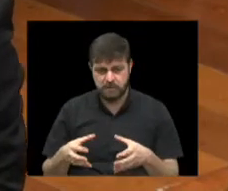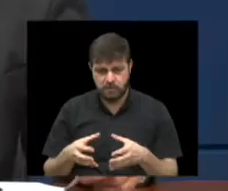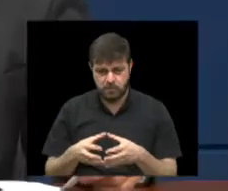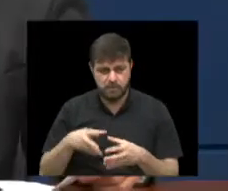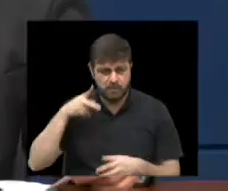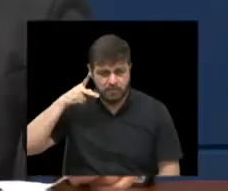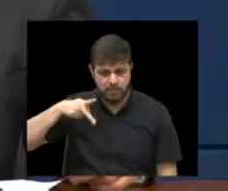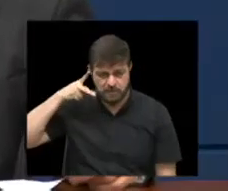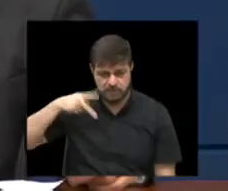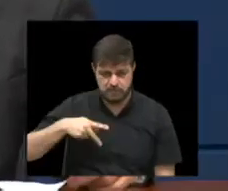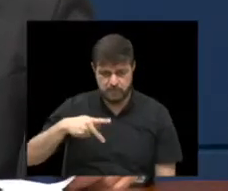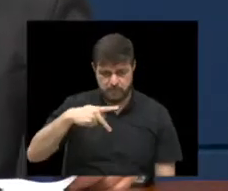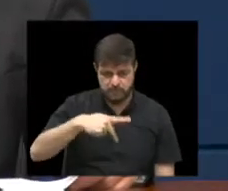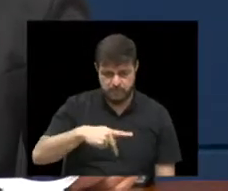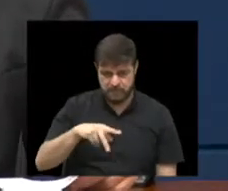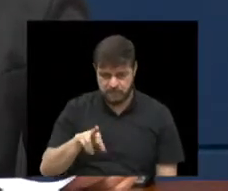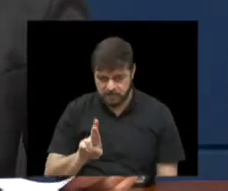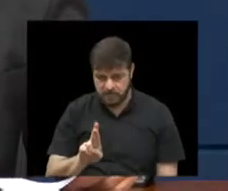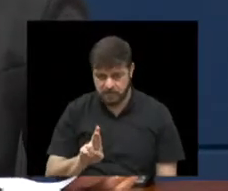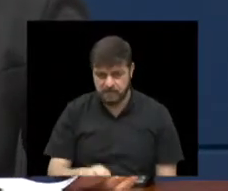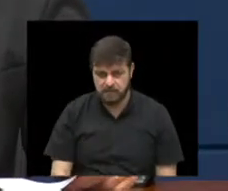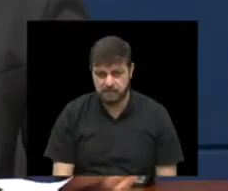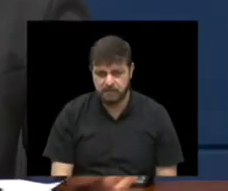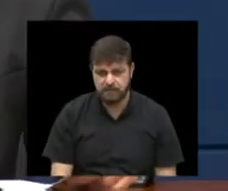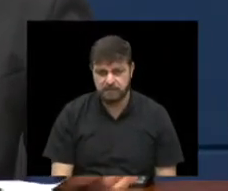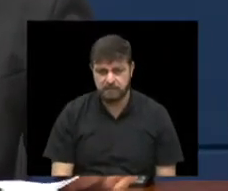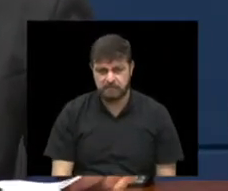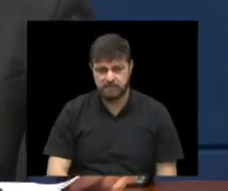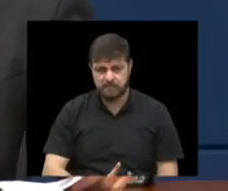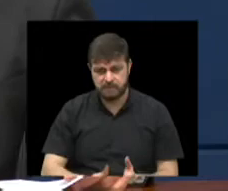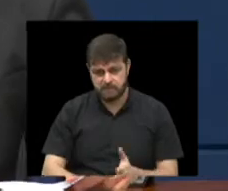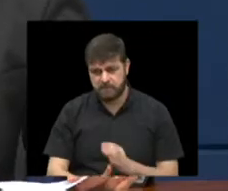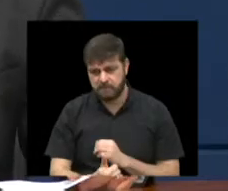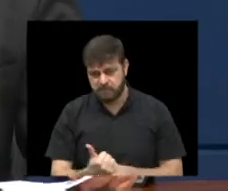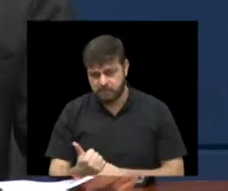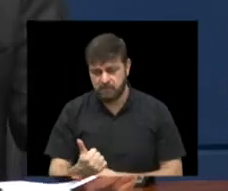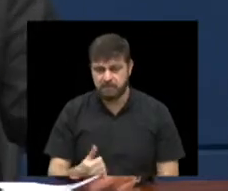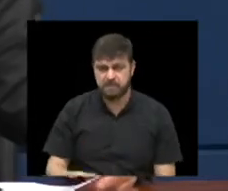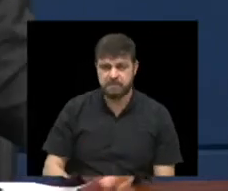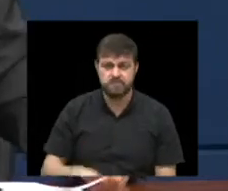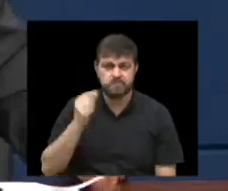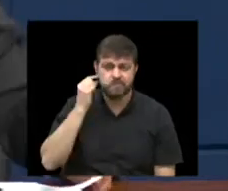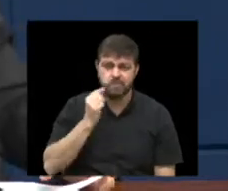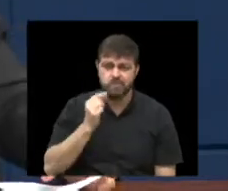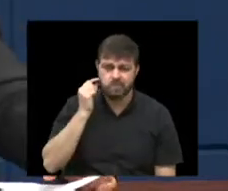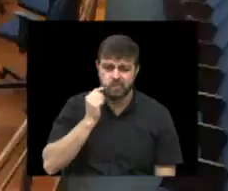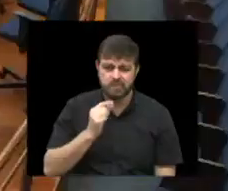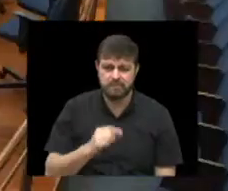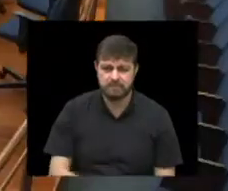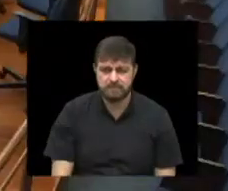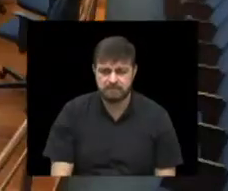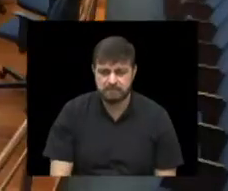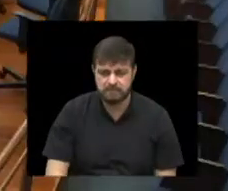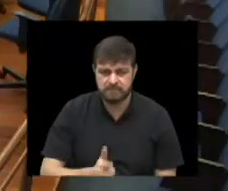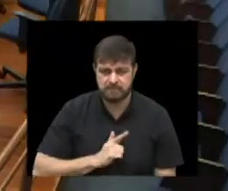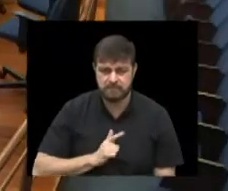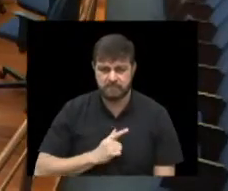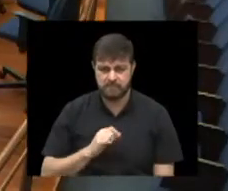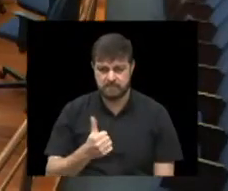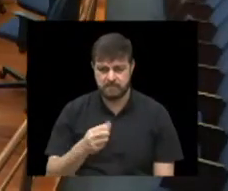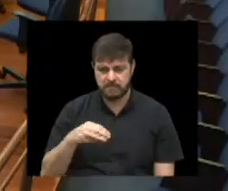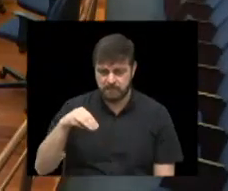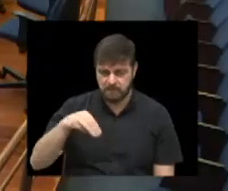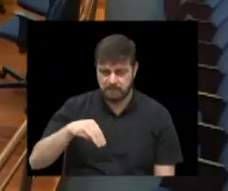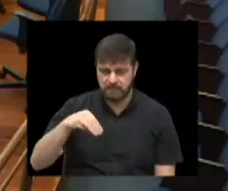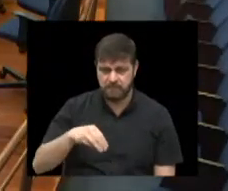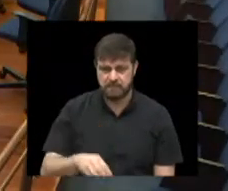Pois não, Vossa Excelência tem 10 minutos, assim da fala do líder do PSDB, o vereador Marcelo Silva, que tem 10 minutos agora